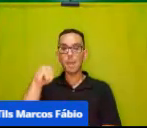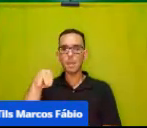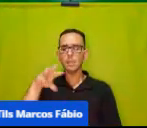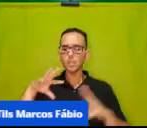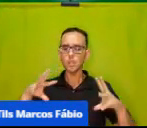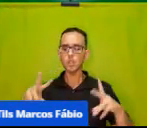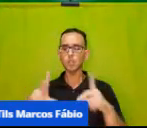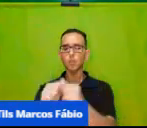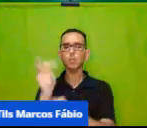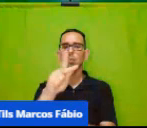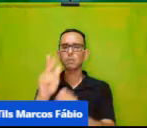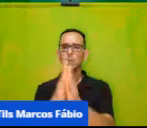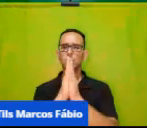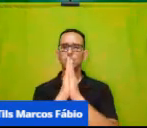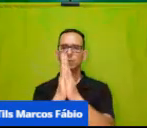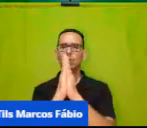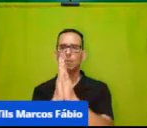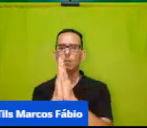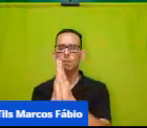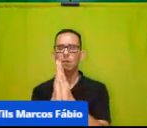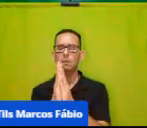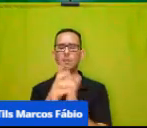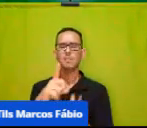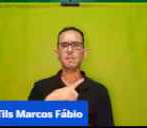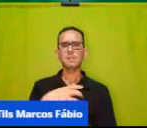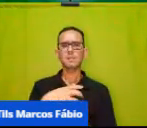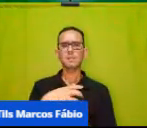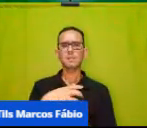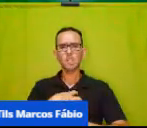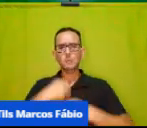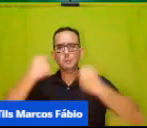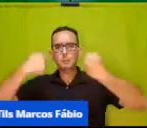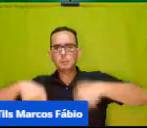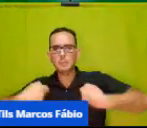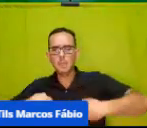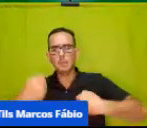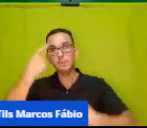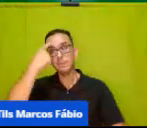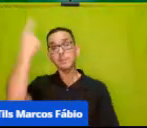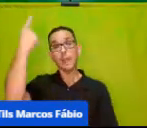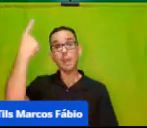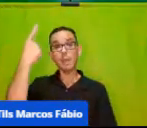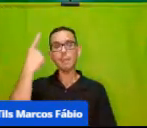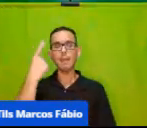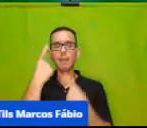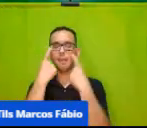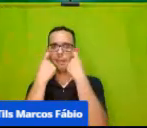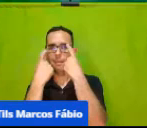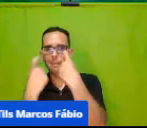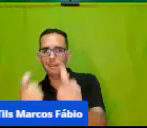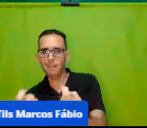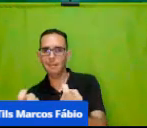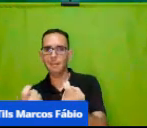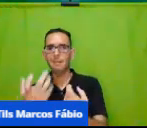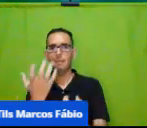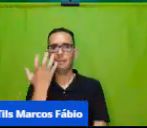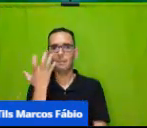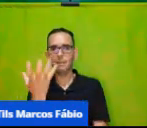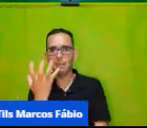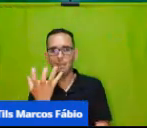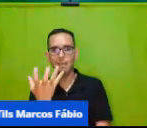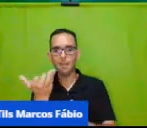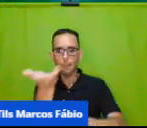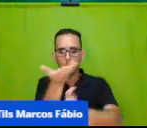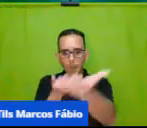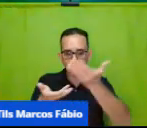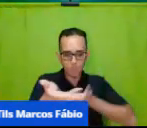por gentileza, assim que sentir necessidade, ou assim que tiver uma ideia interessante, que queira compartilhar com a